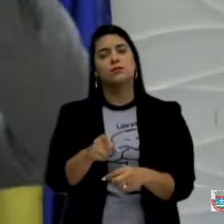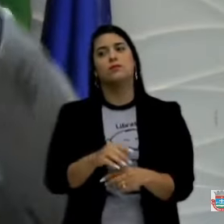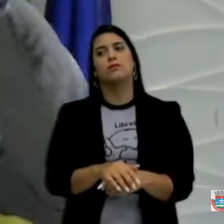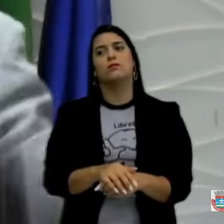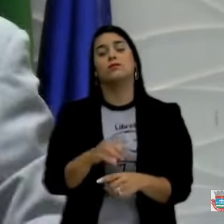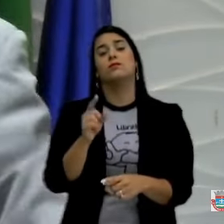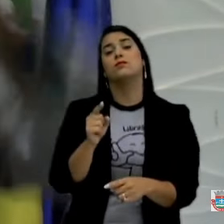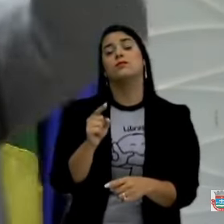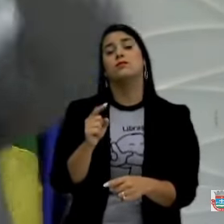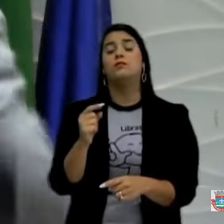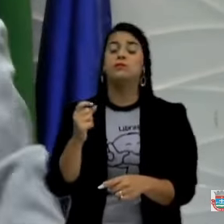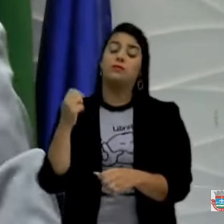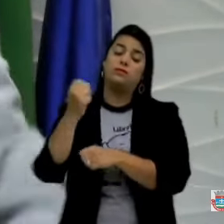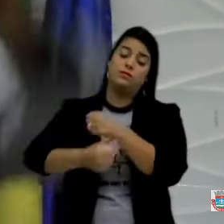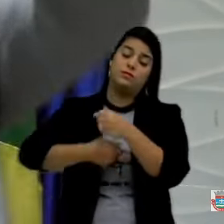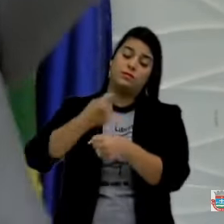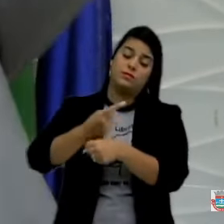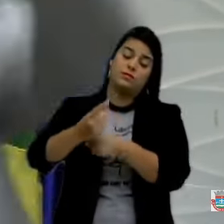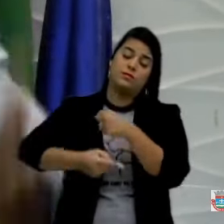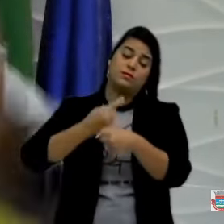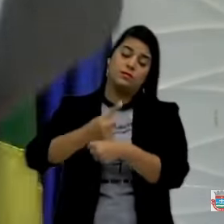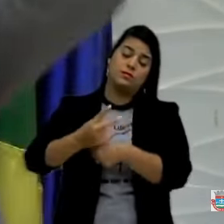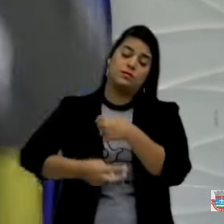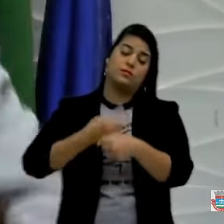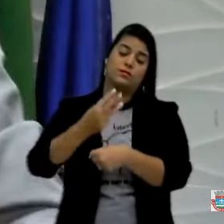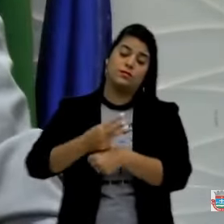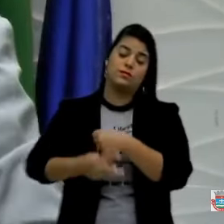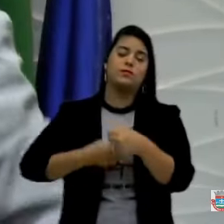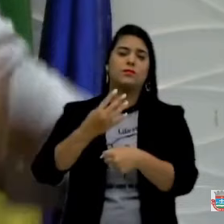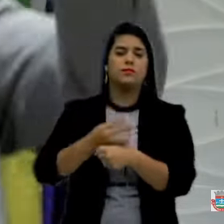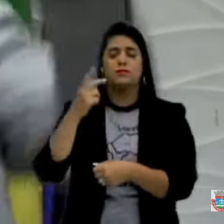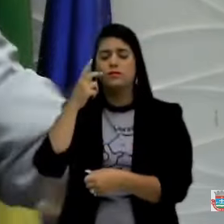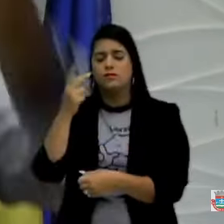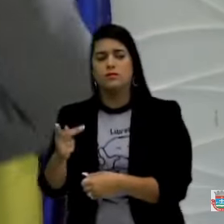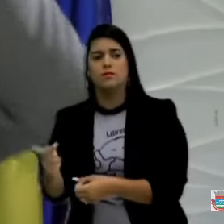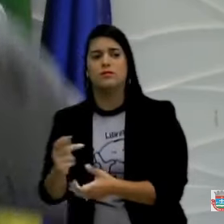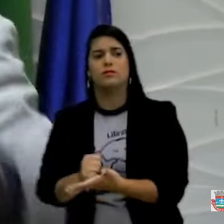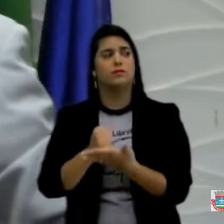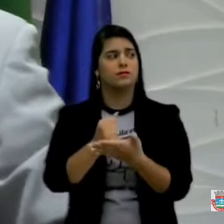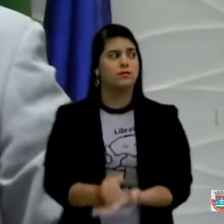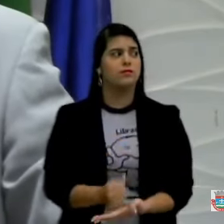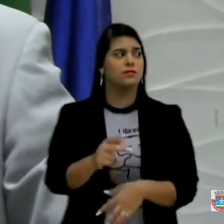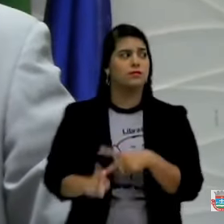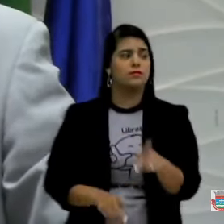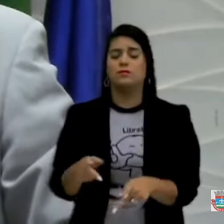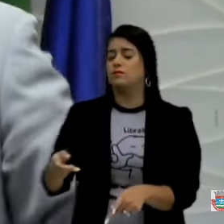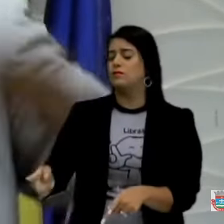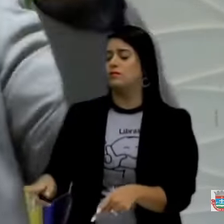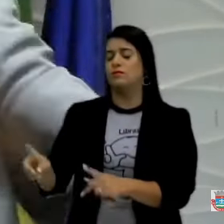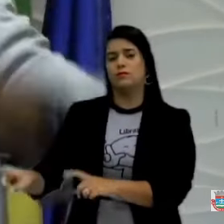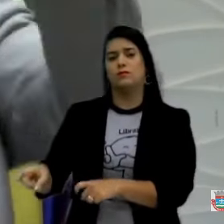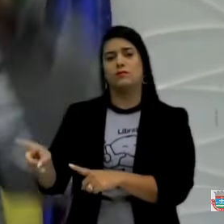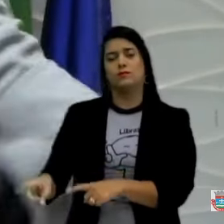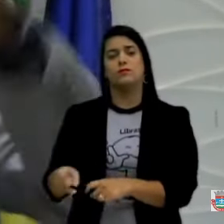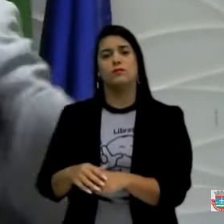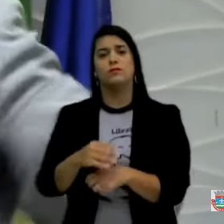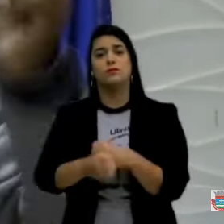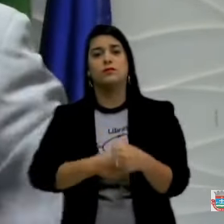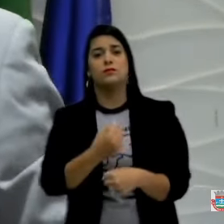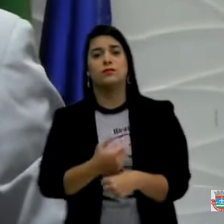4 anos visitando eu e procurando ajudar o povo daquela região nesse ano